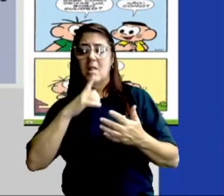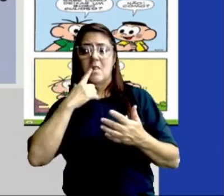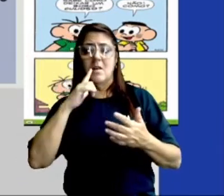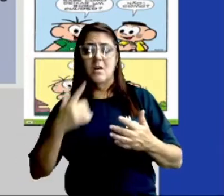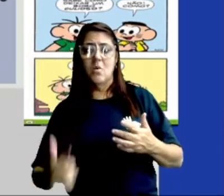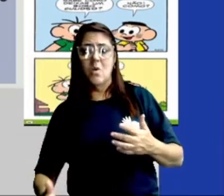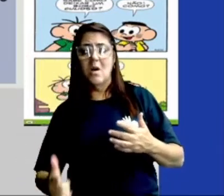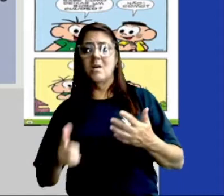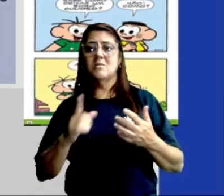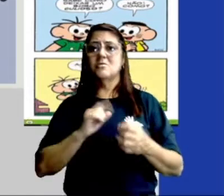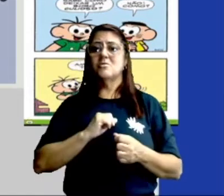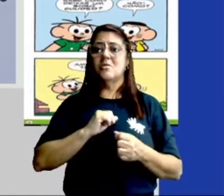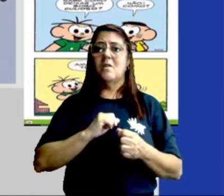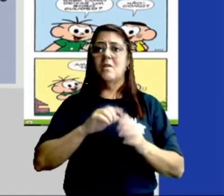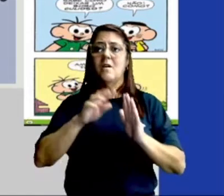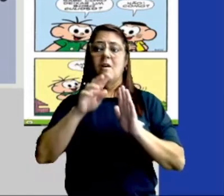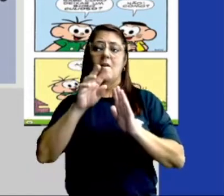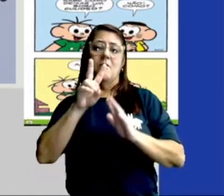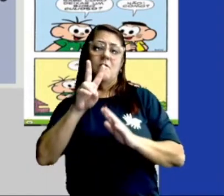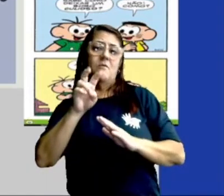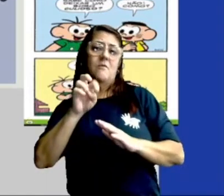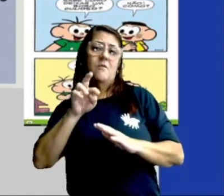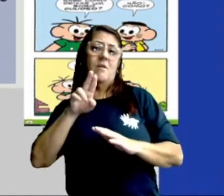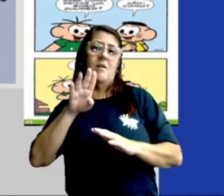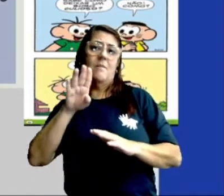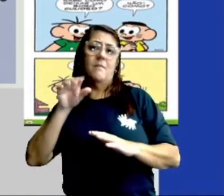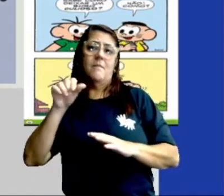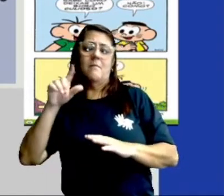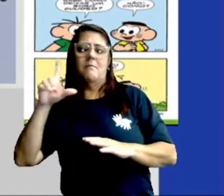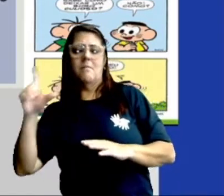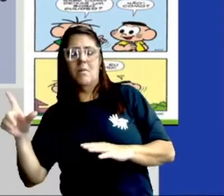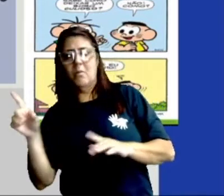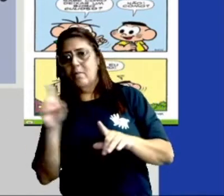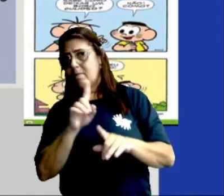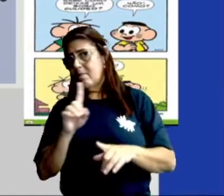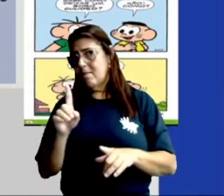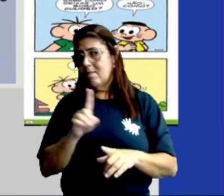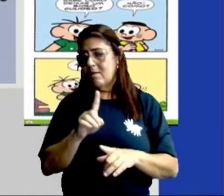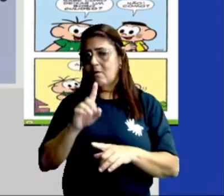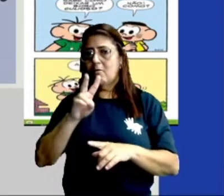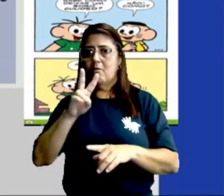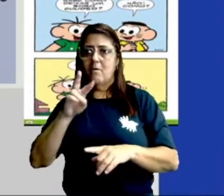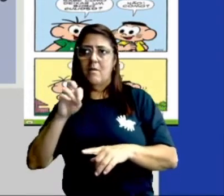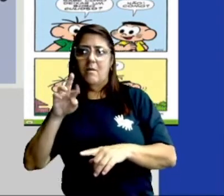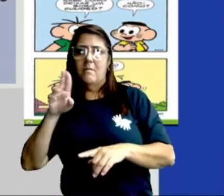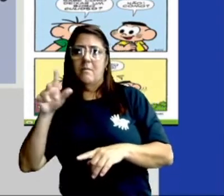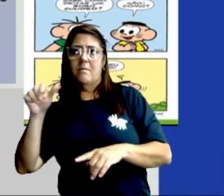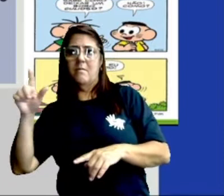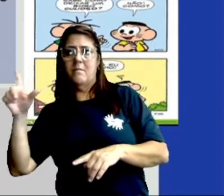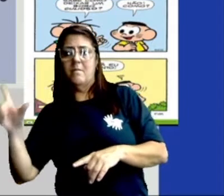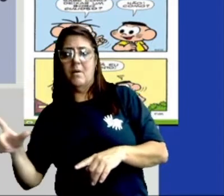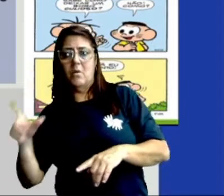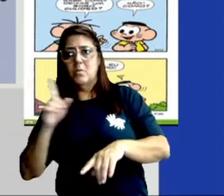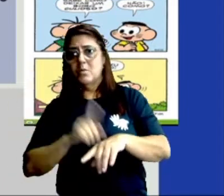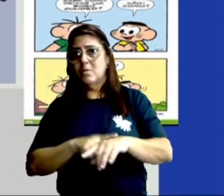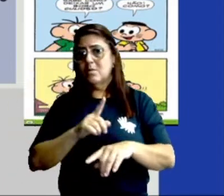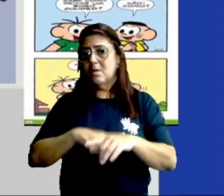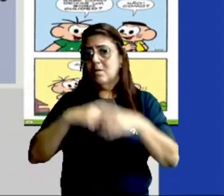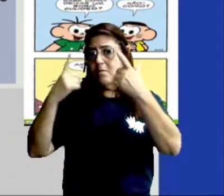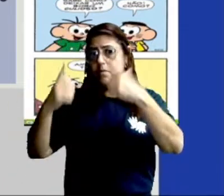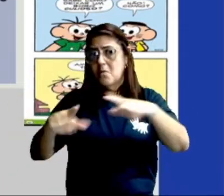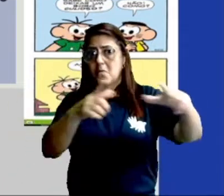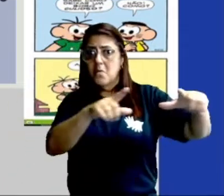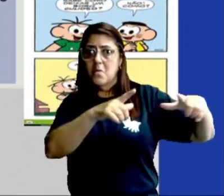linguagem verbal e não verbal. Possui um enredo, personagens, um tempo e um